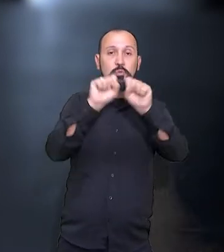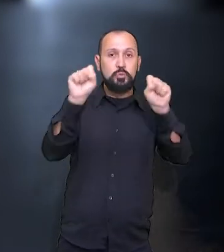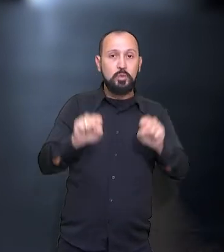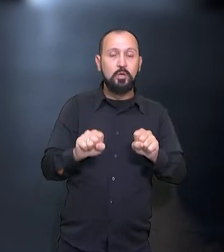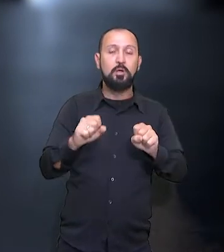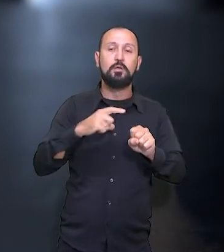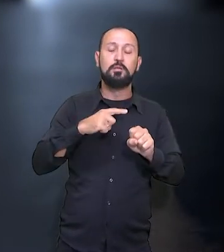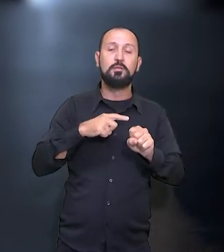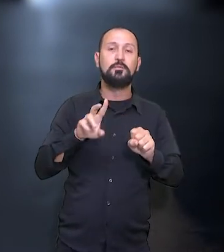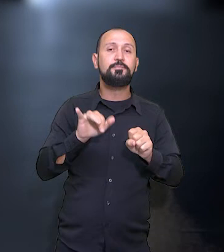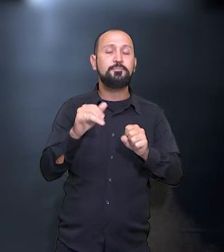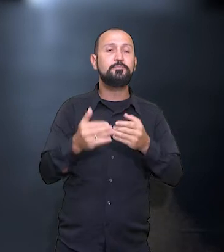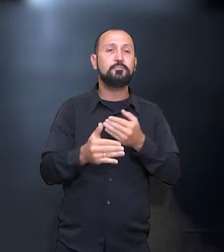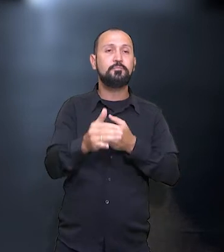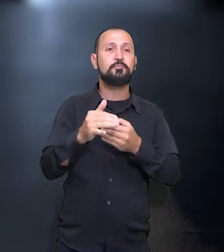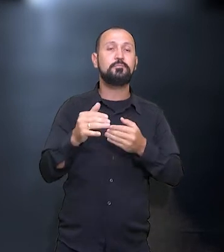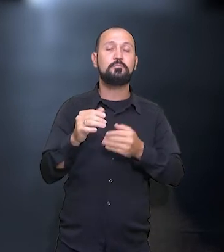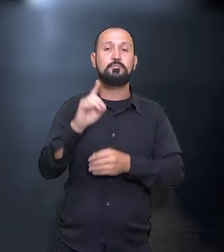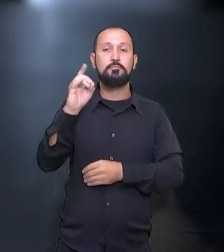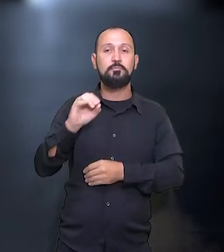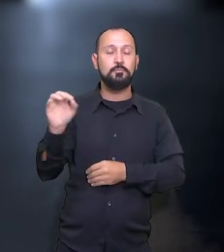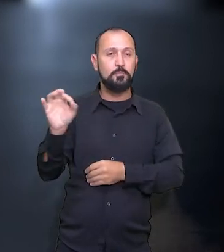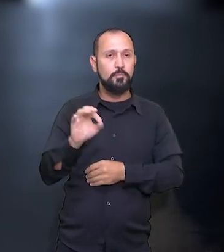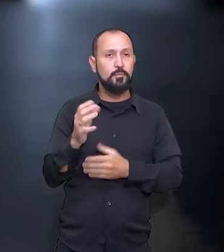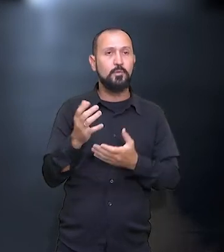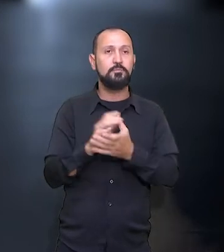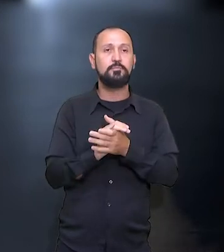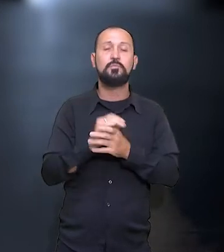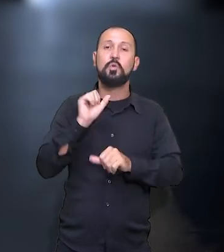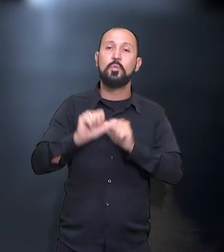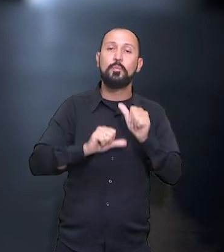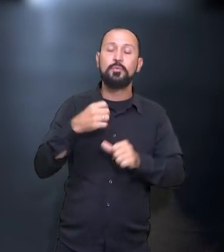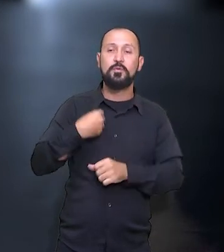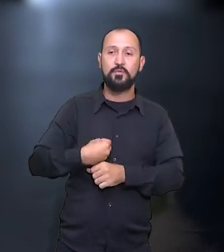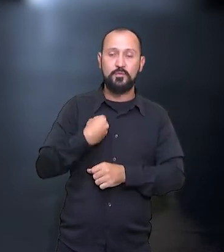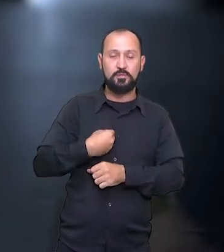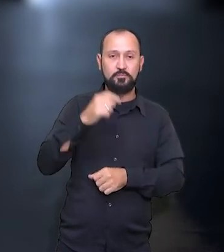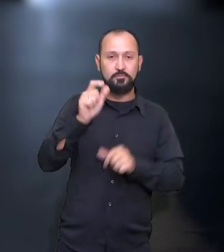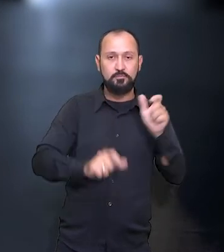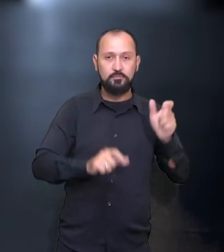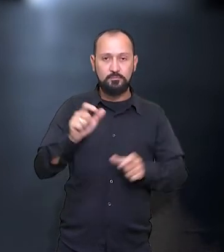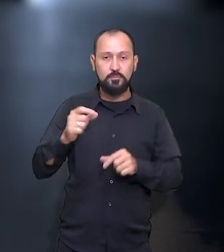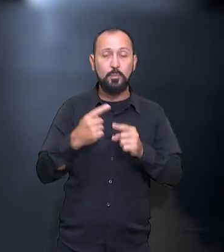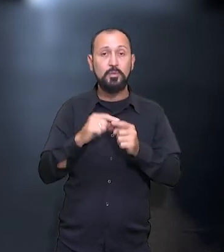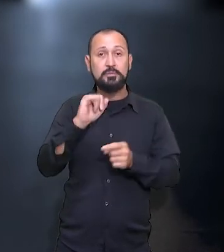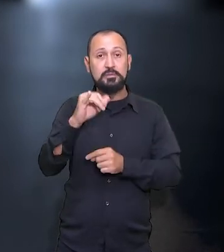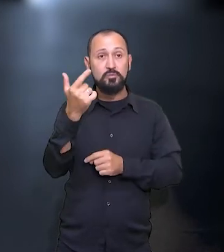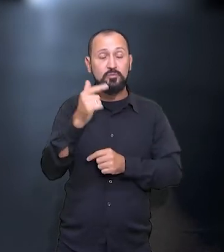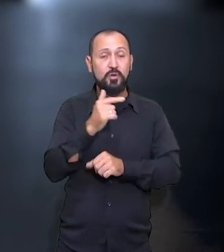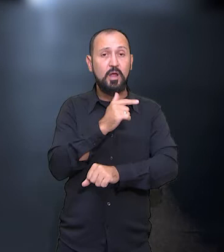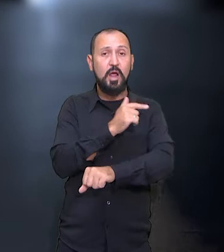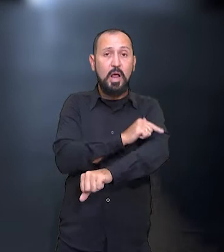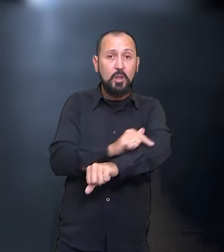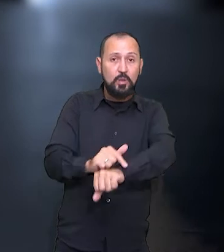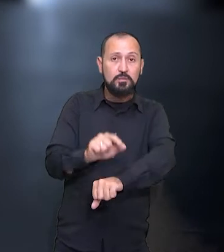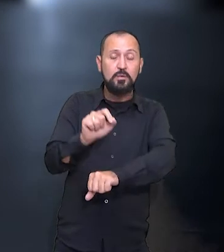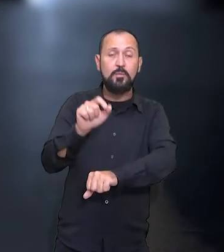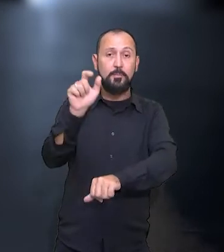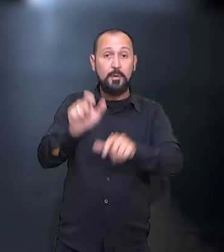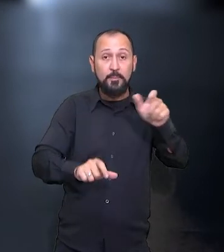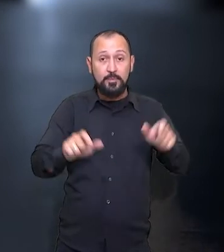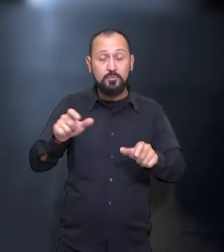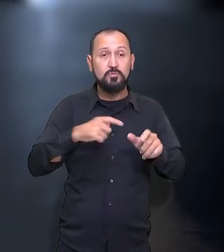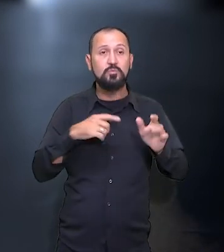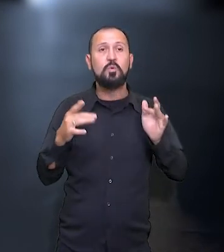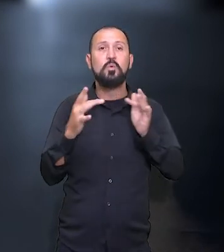SERP que funcione de forma 100%, né? Que mude a vida do cidadão. Porque se não houver essa educação para que